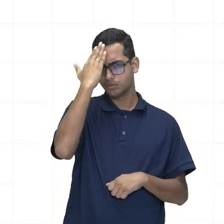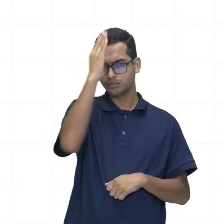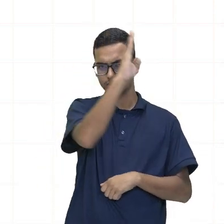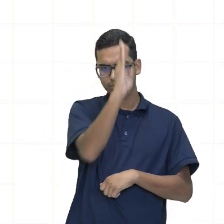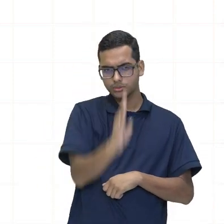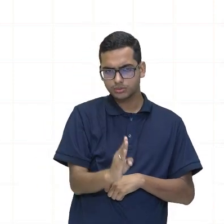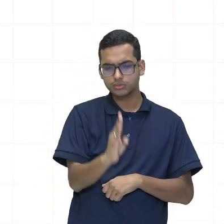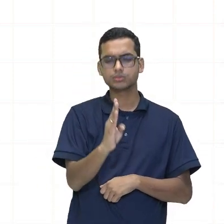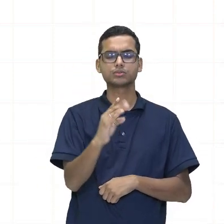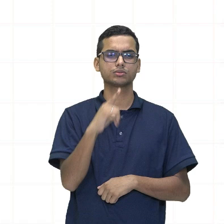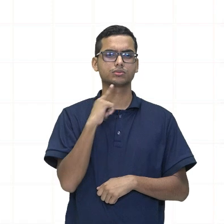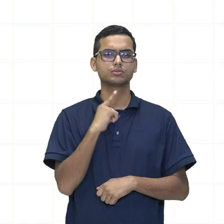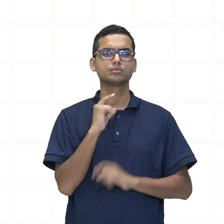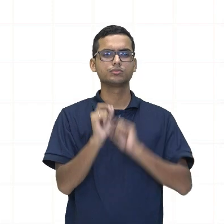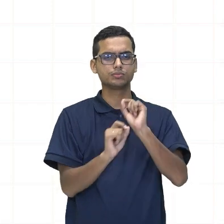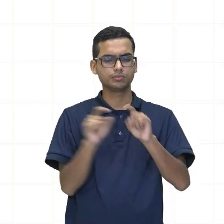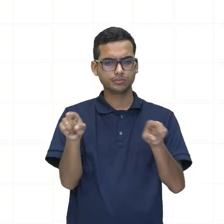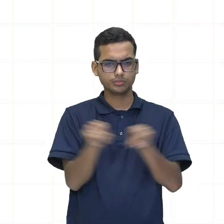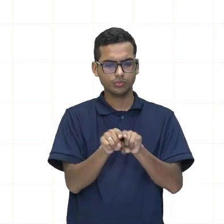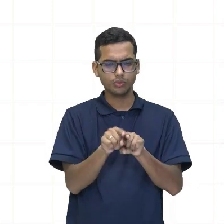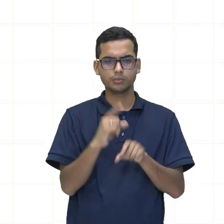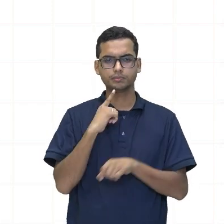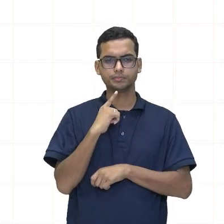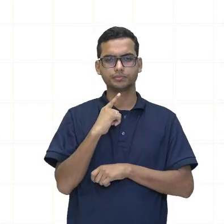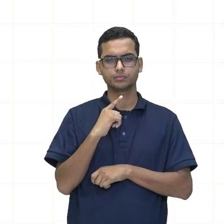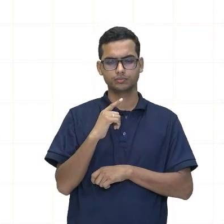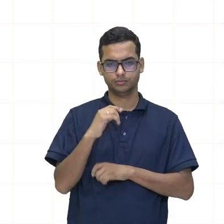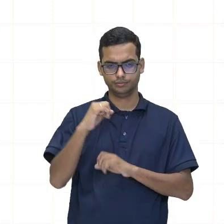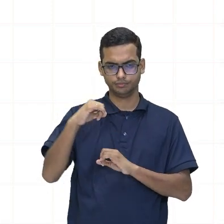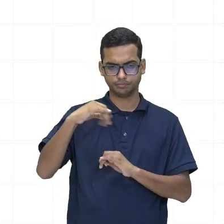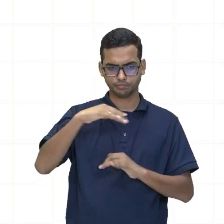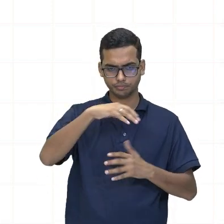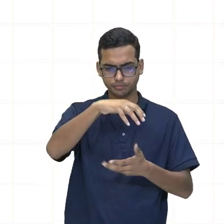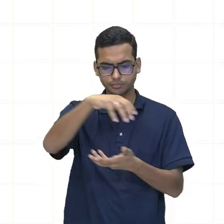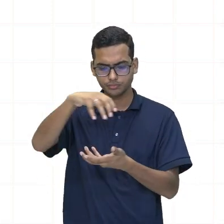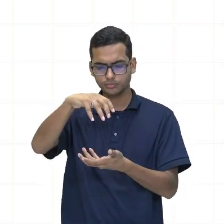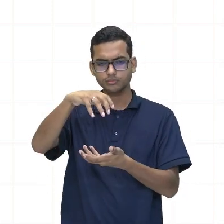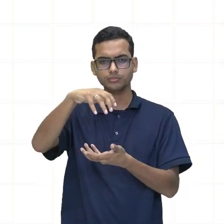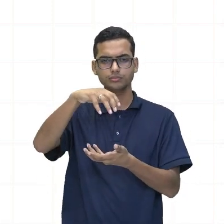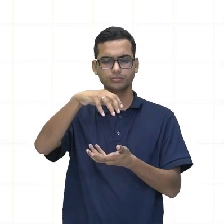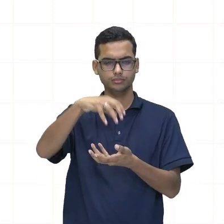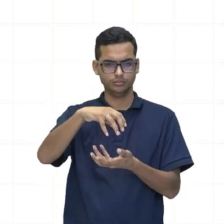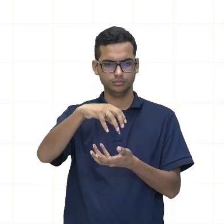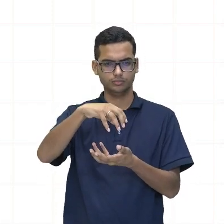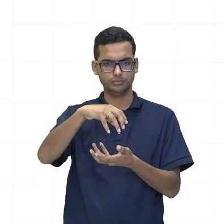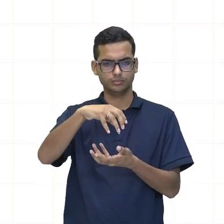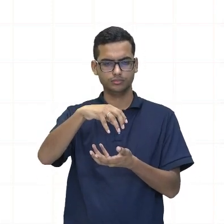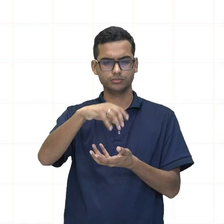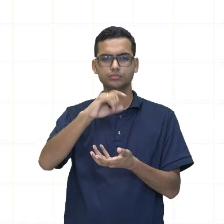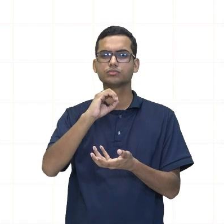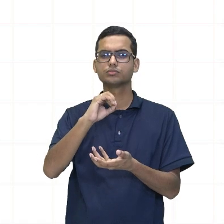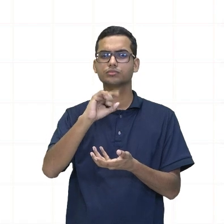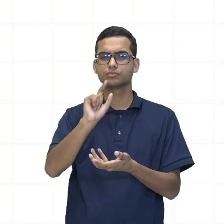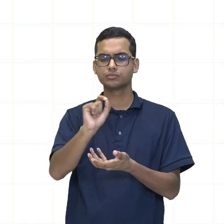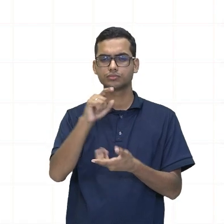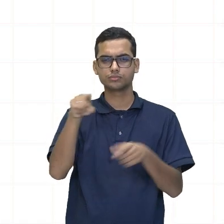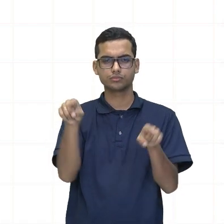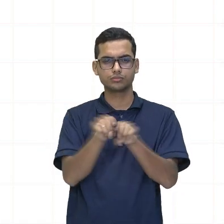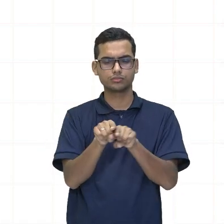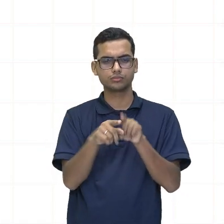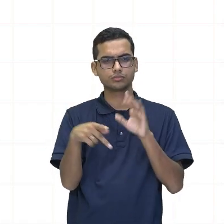se encontra no hemisfério ocidental da Terra, ou melhor, ele está a oeste do meridiano